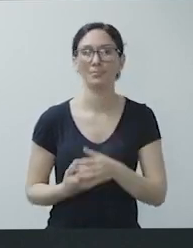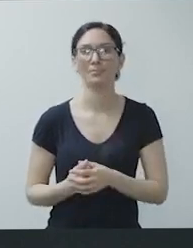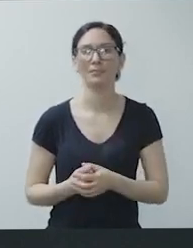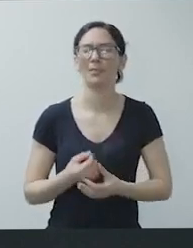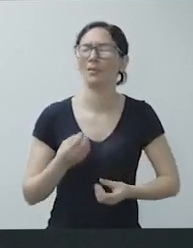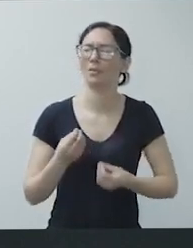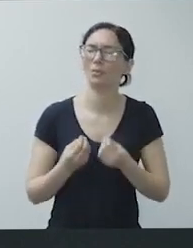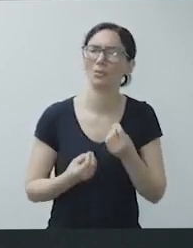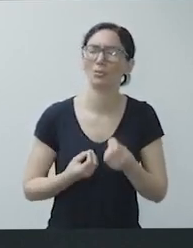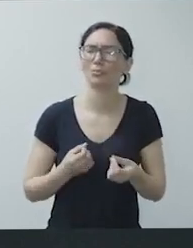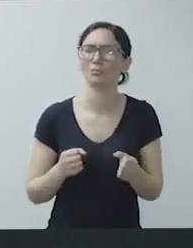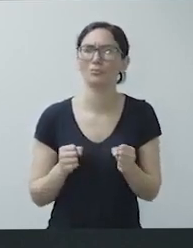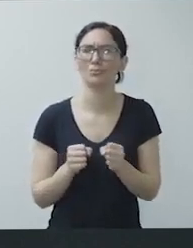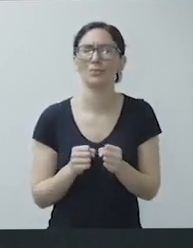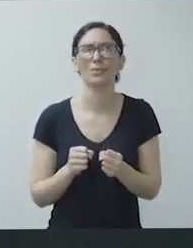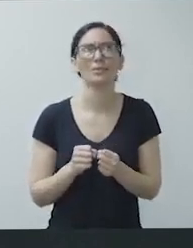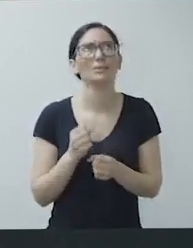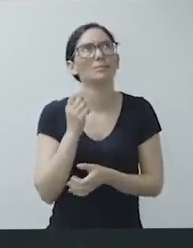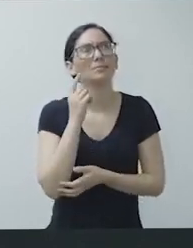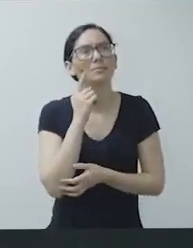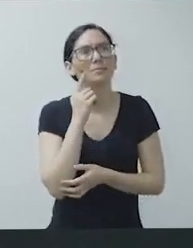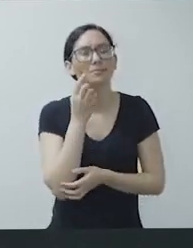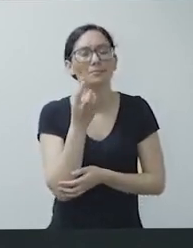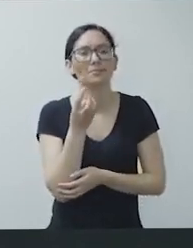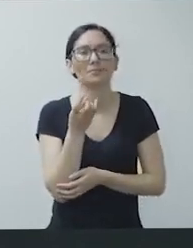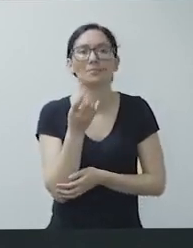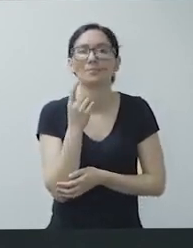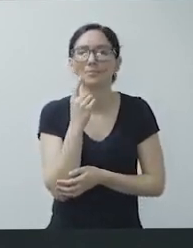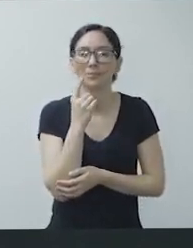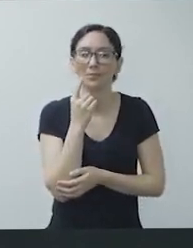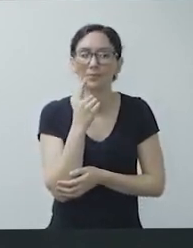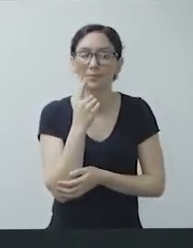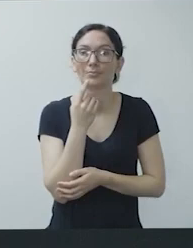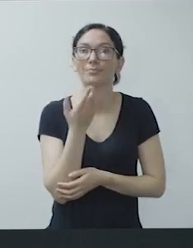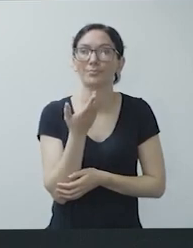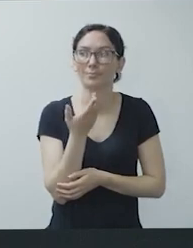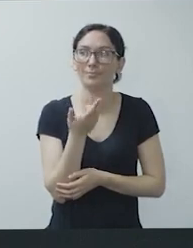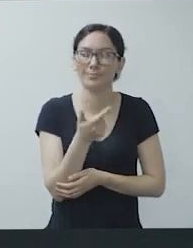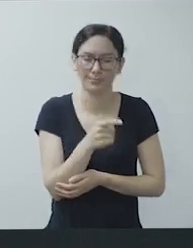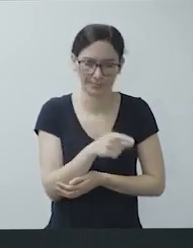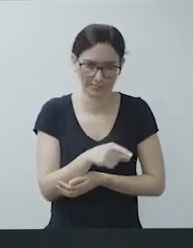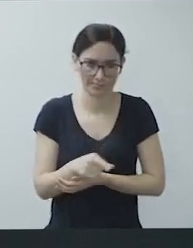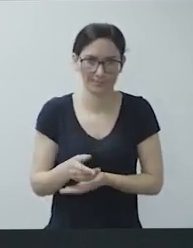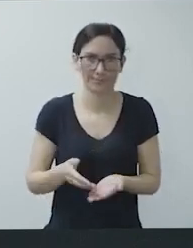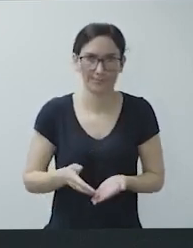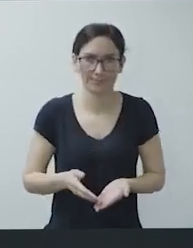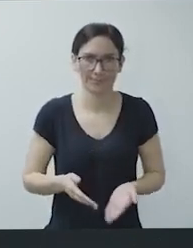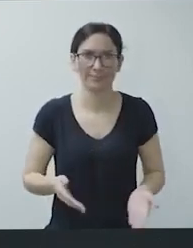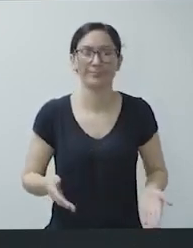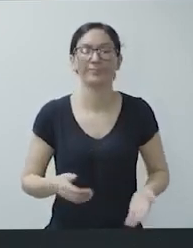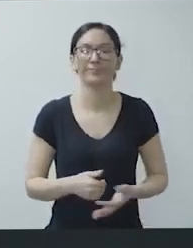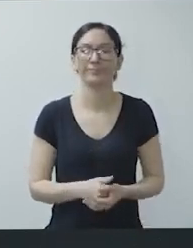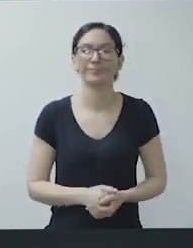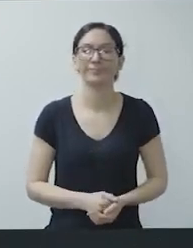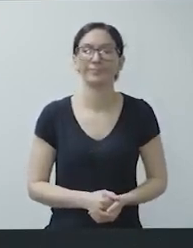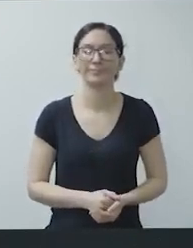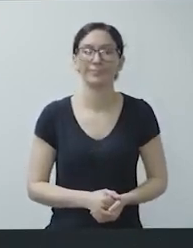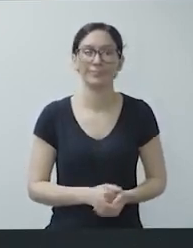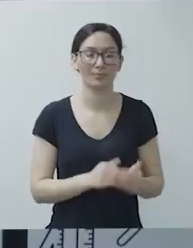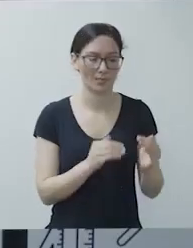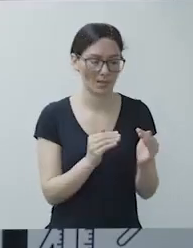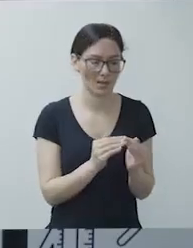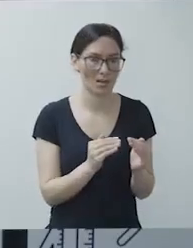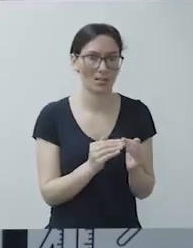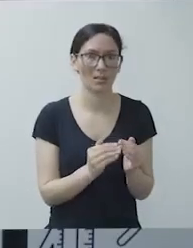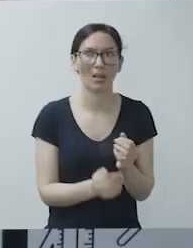que eu posso fazer, então, essa operação? A gente já fez juntos na tela, agora a gente vai fazer novamente aqui. A quantidade